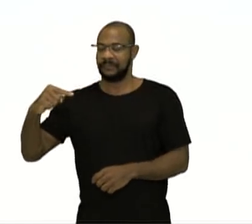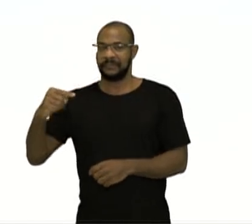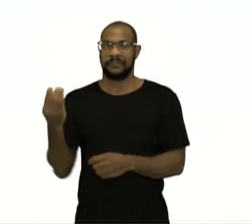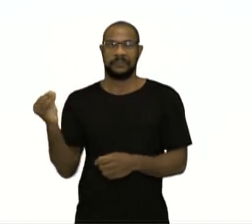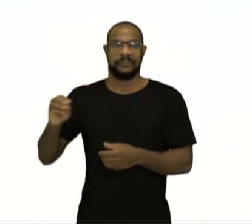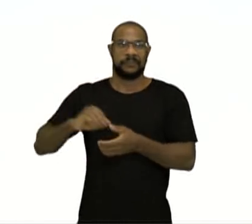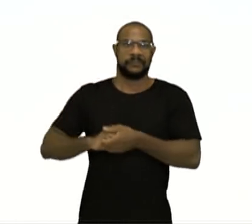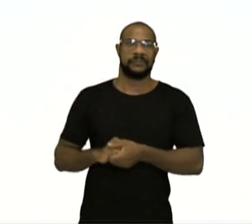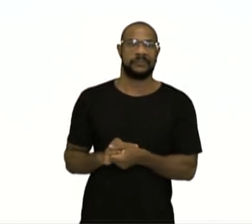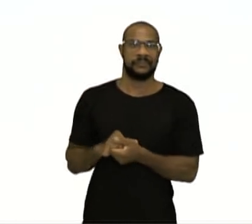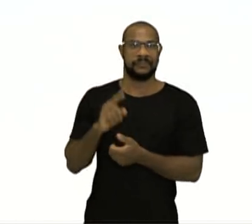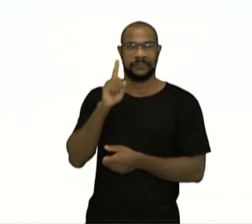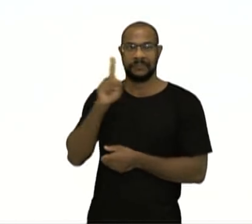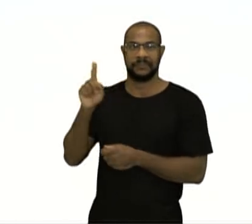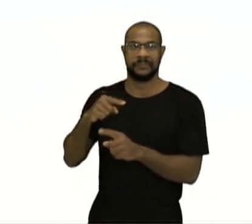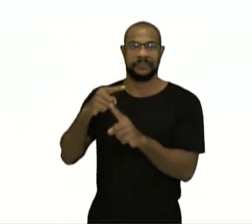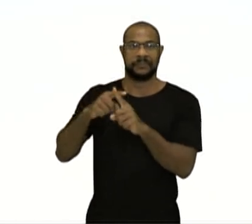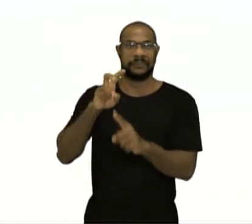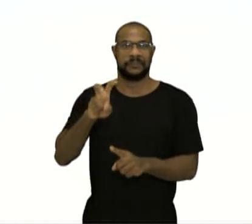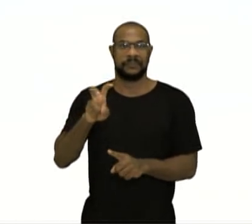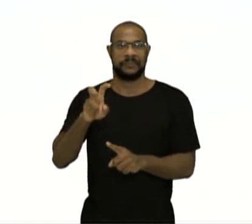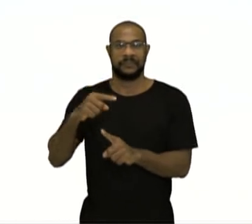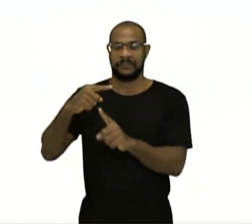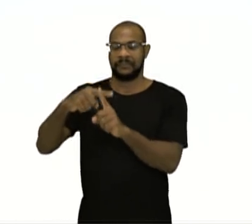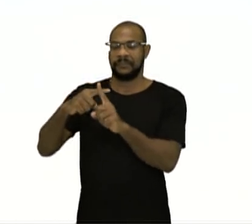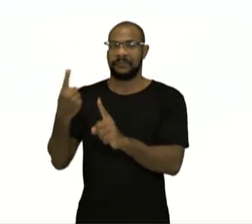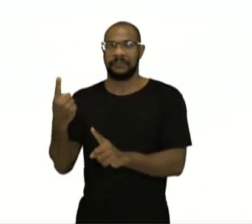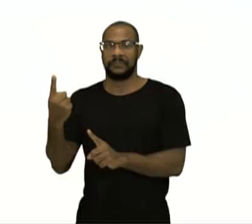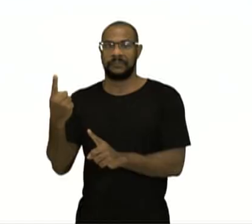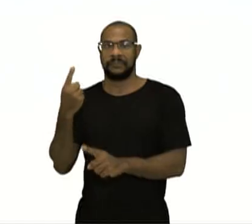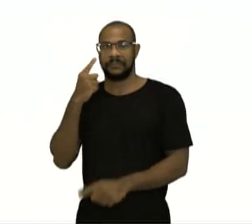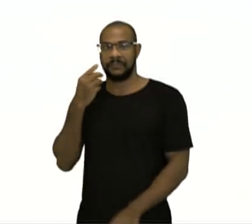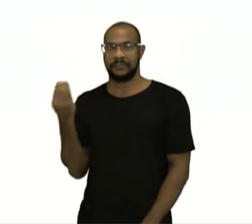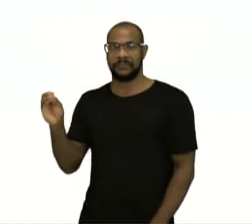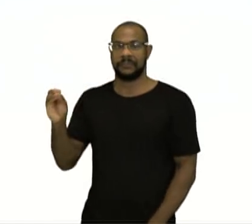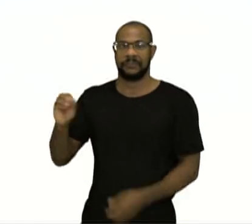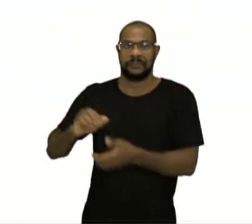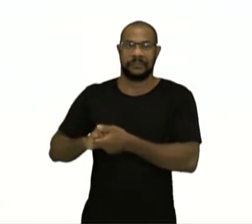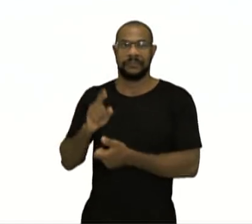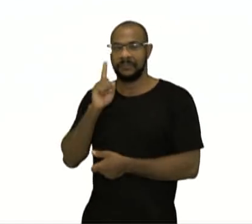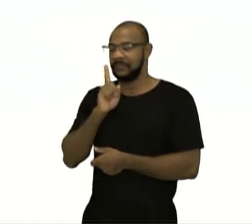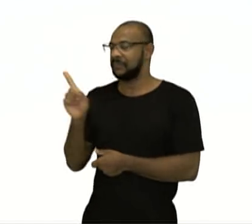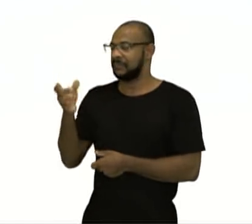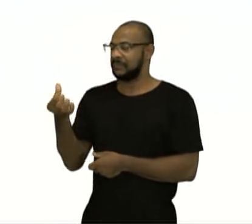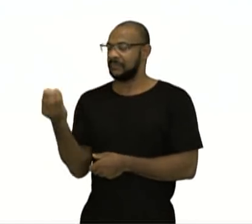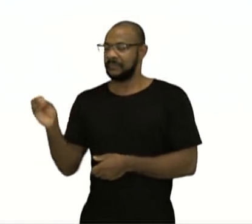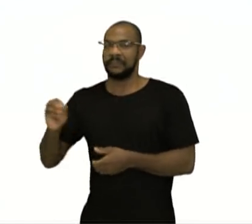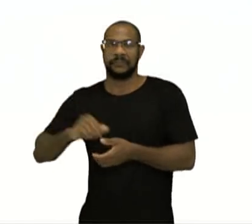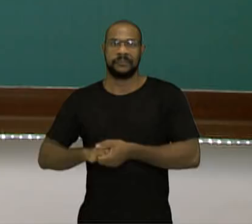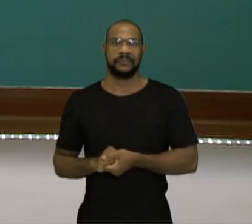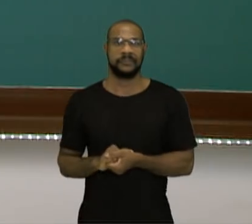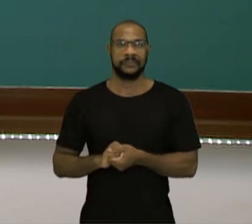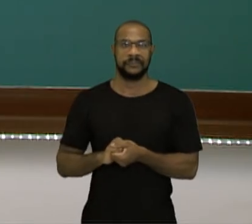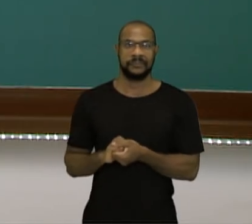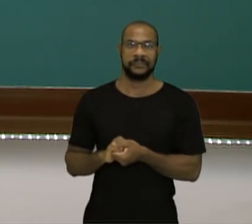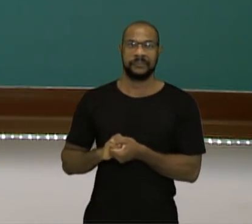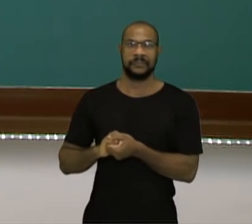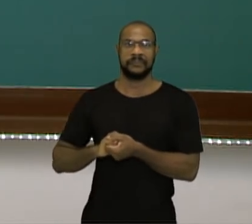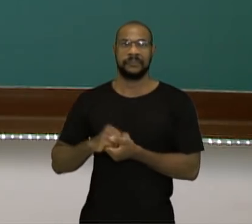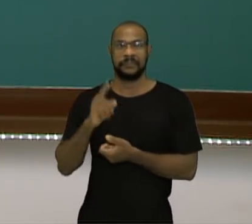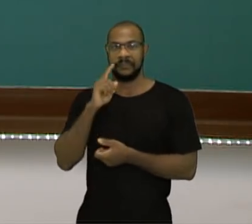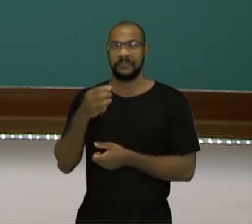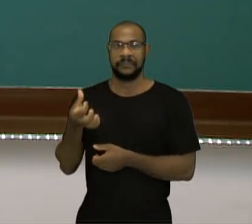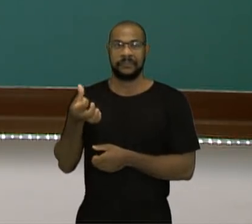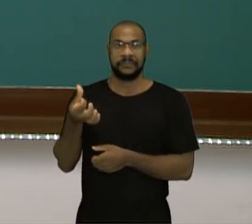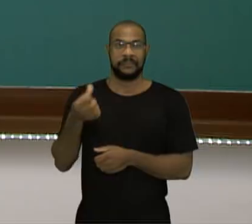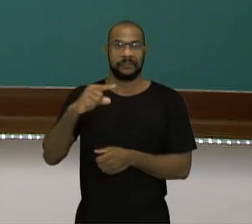mais. Números com sinais diferentes, diminui. 6 tira 6, fica 0. Então, nesse caso, o elevador está